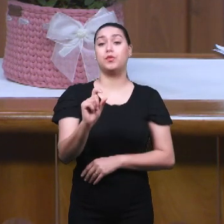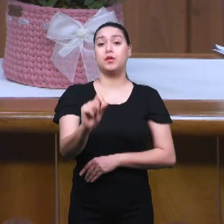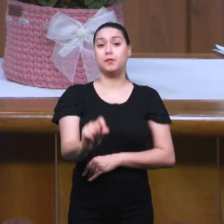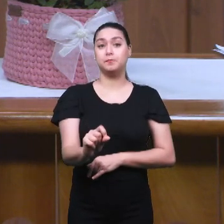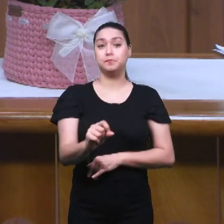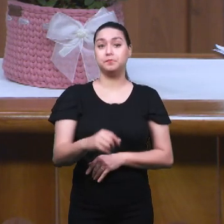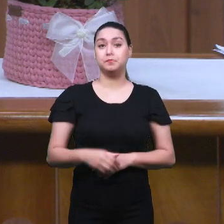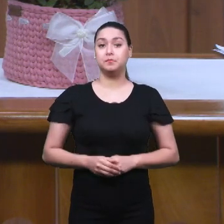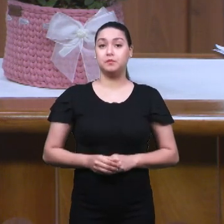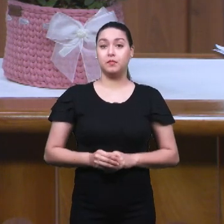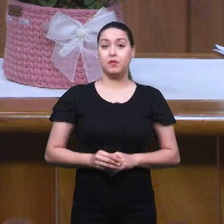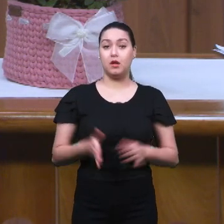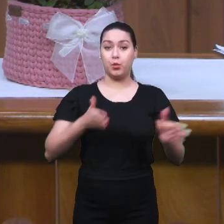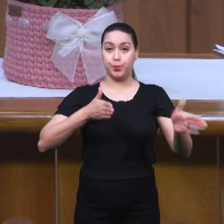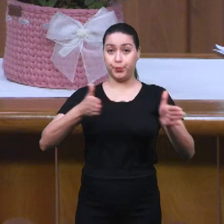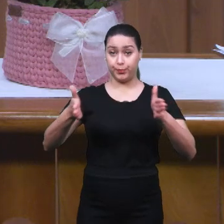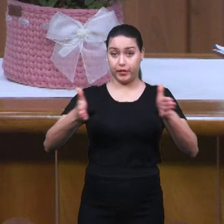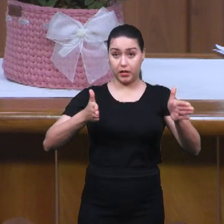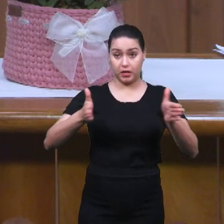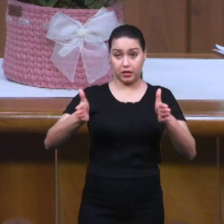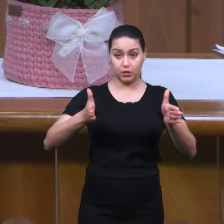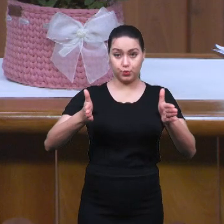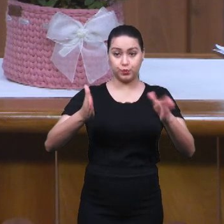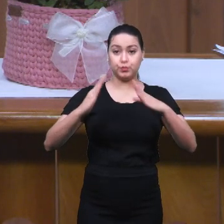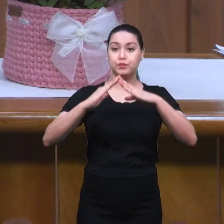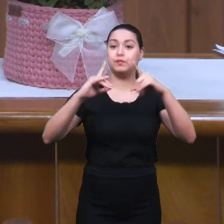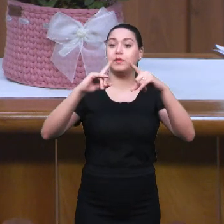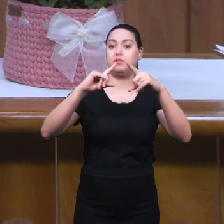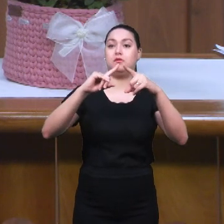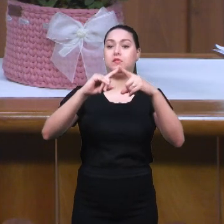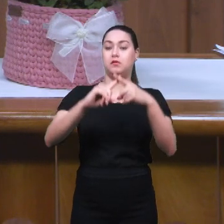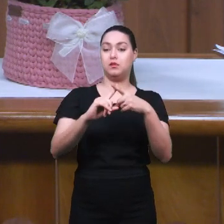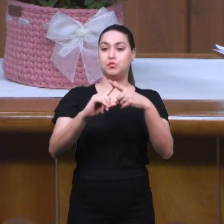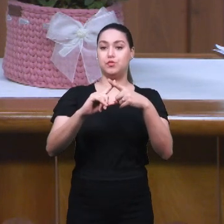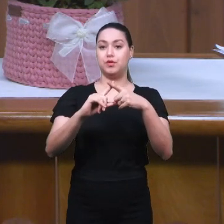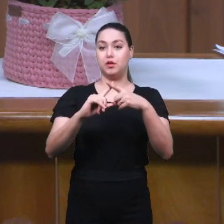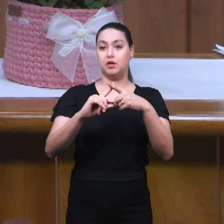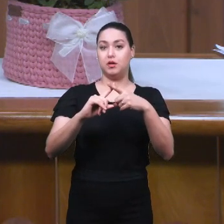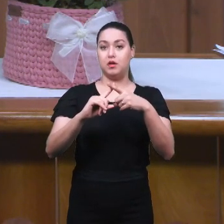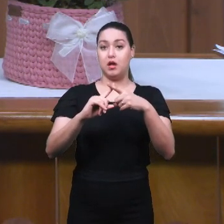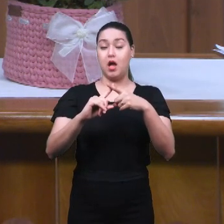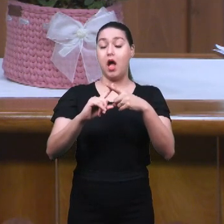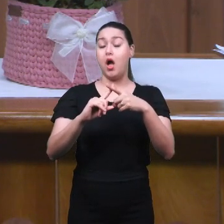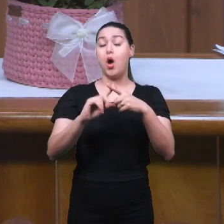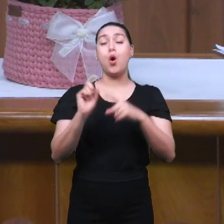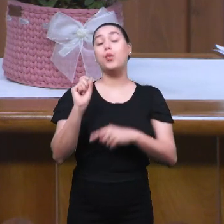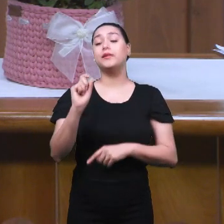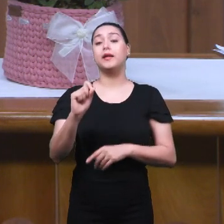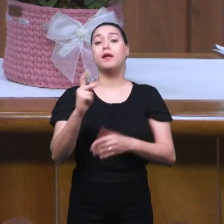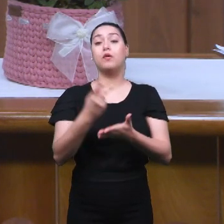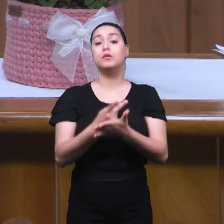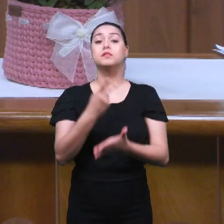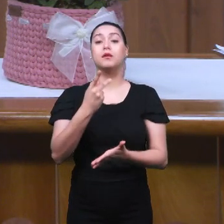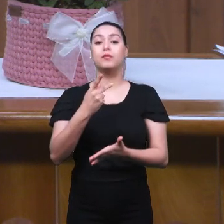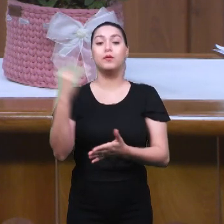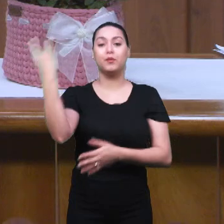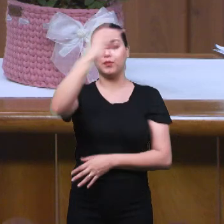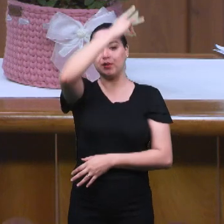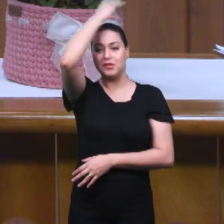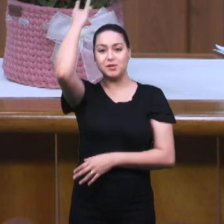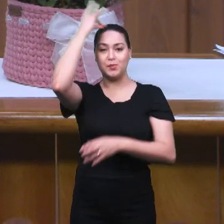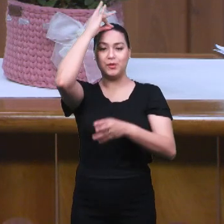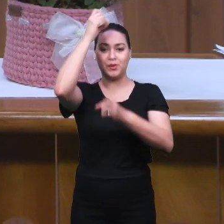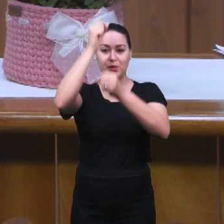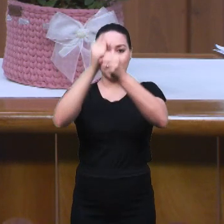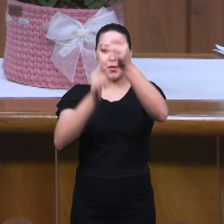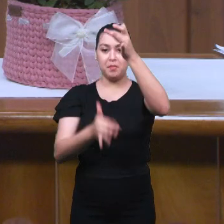aquele tempo da igreja, onde houve o derramamento do Espírito e a